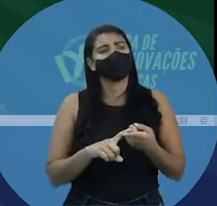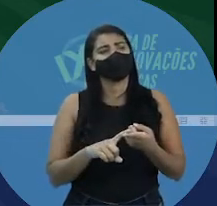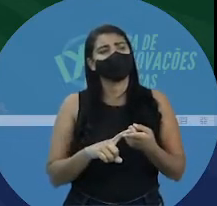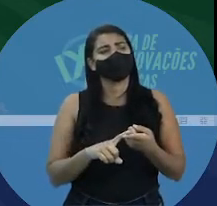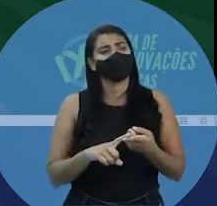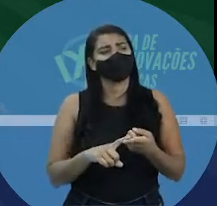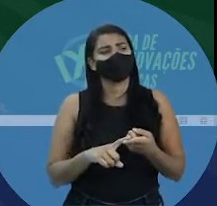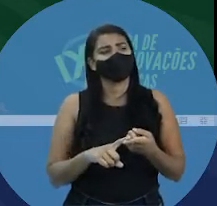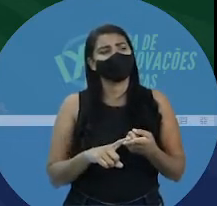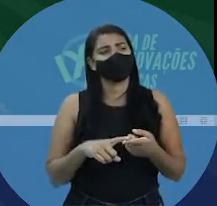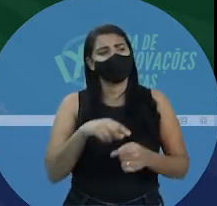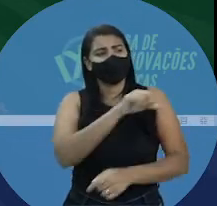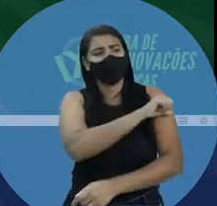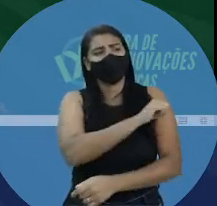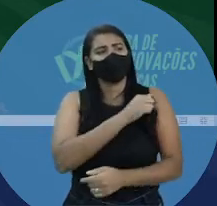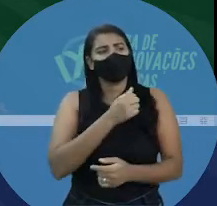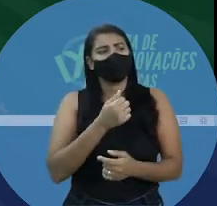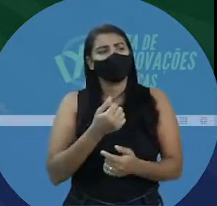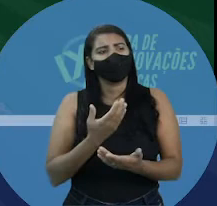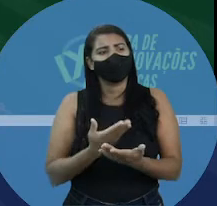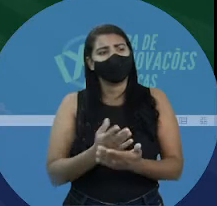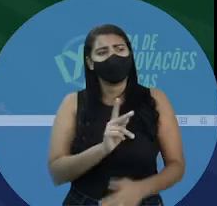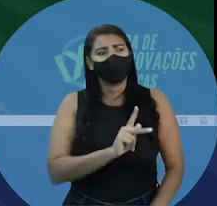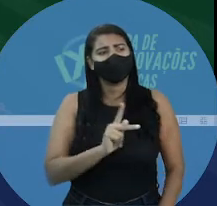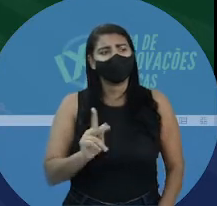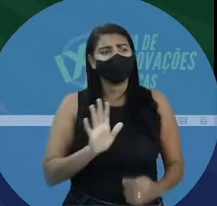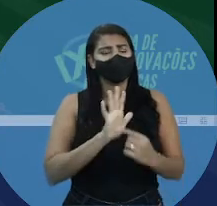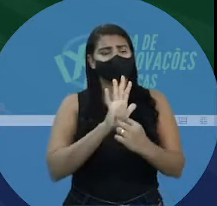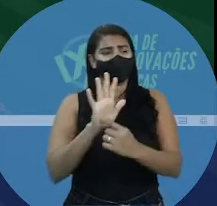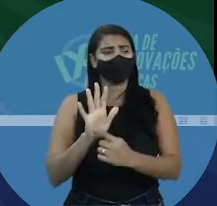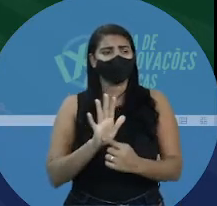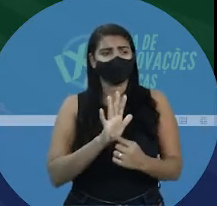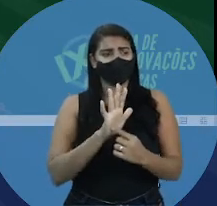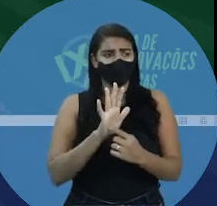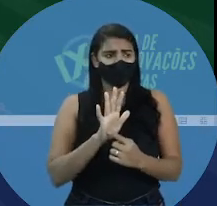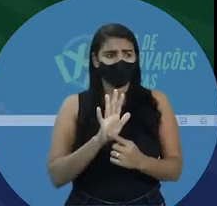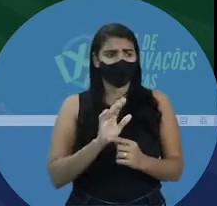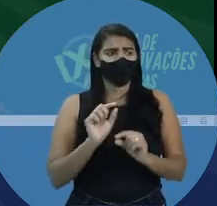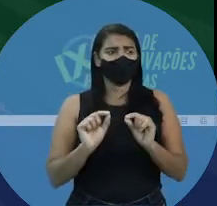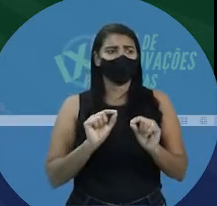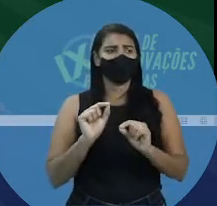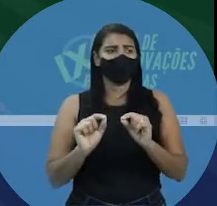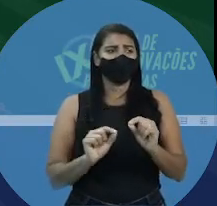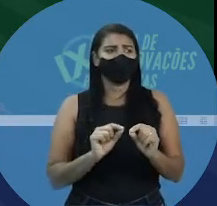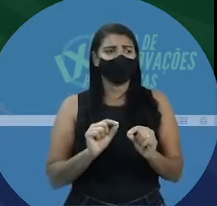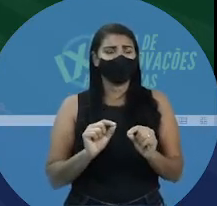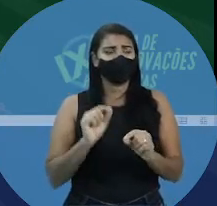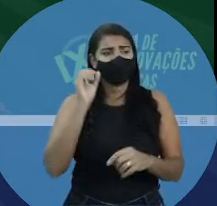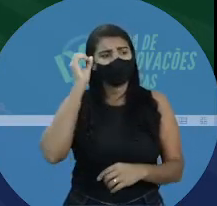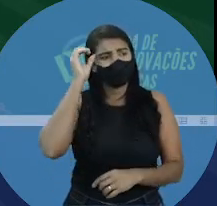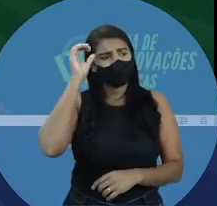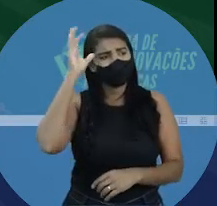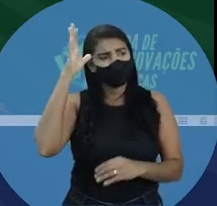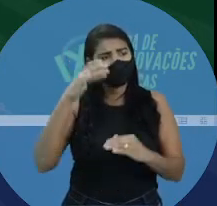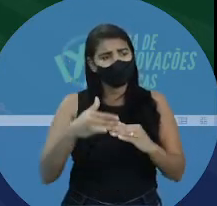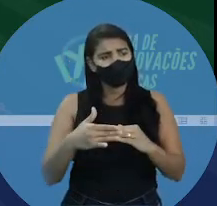envolvimento aluno-professor, destacando que, nesse momento, os conhecimentos prévios dos discentes foram supervalorizados.